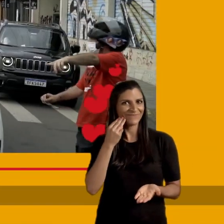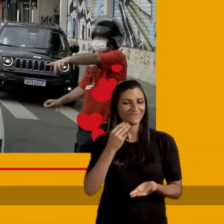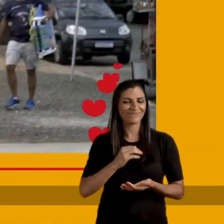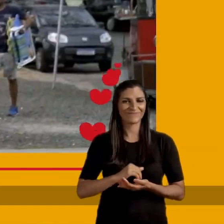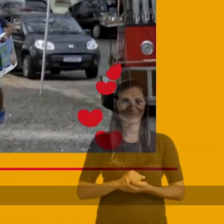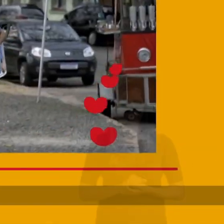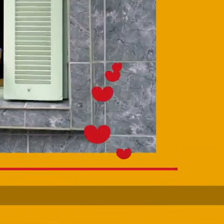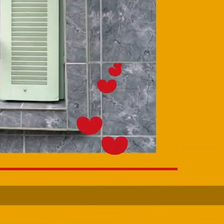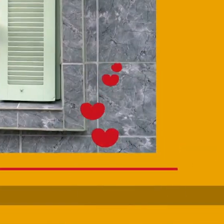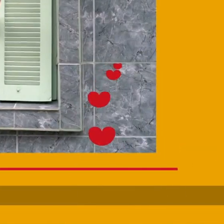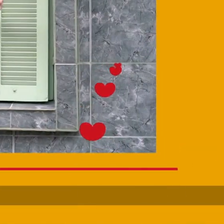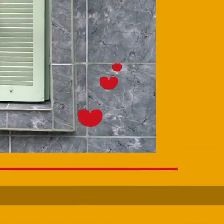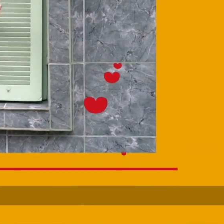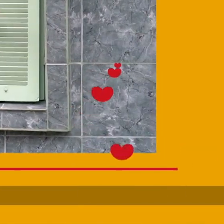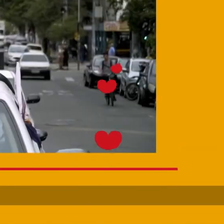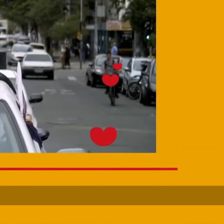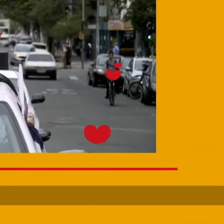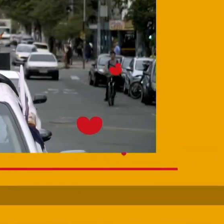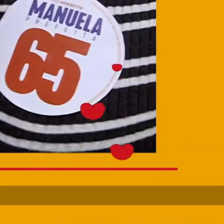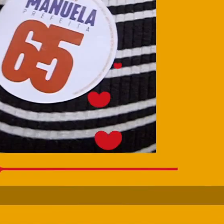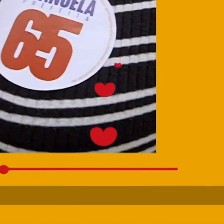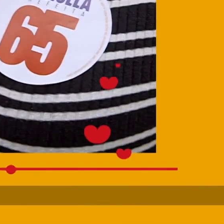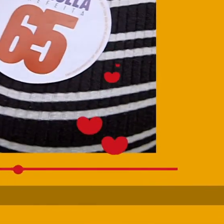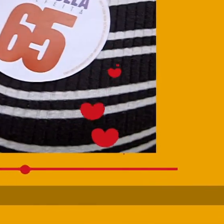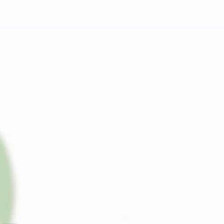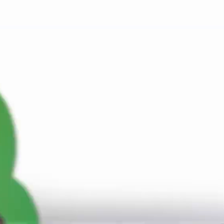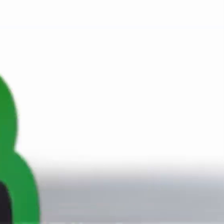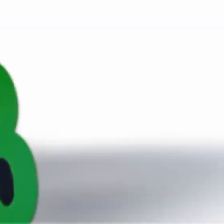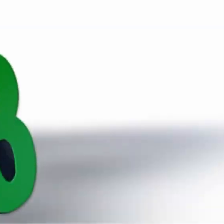sábado, às 14h. Agora é 65.